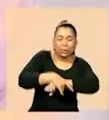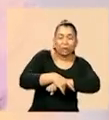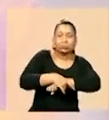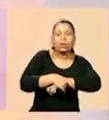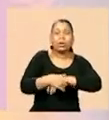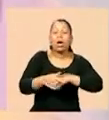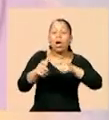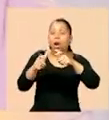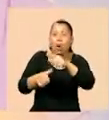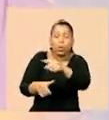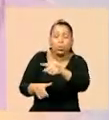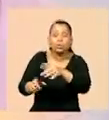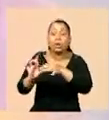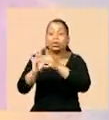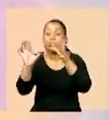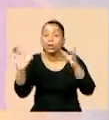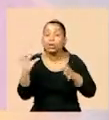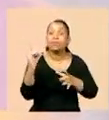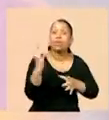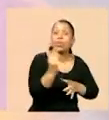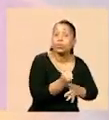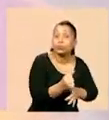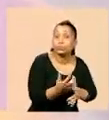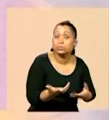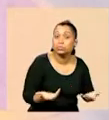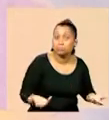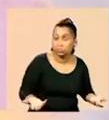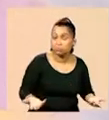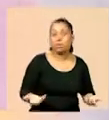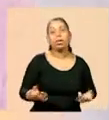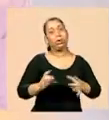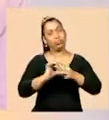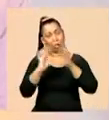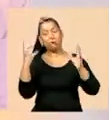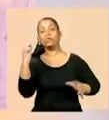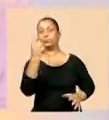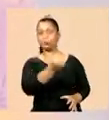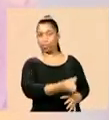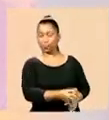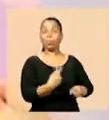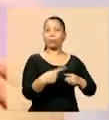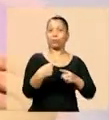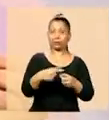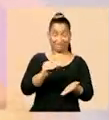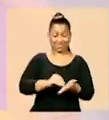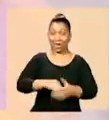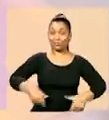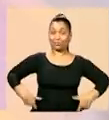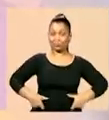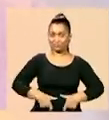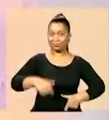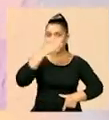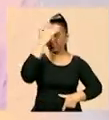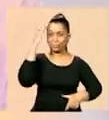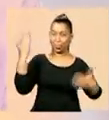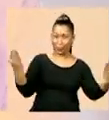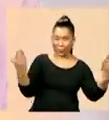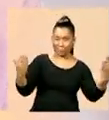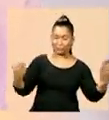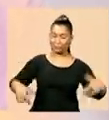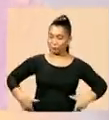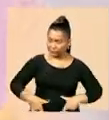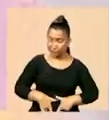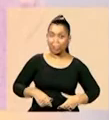sem controle, a qualquer momento você pode cair. Então, nós precisamos aprender a identificar a situação da